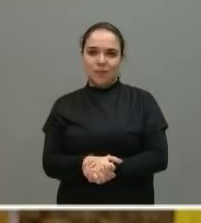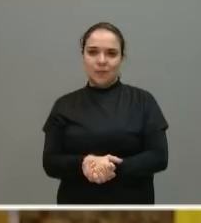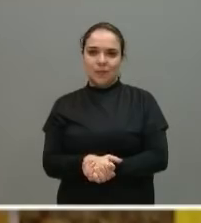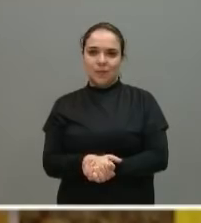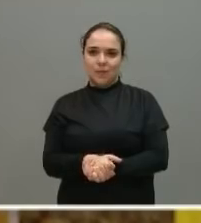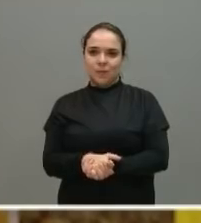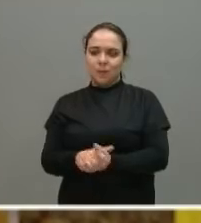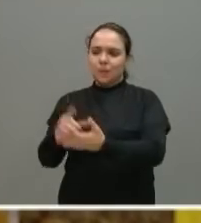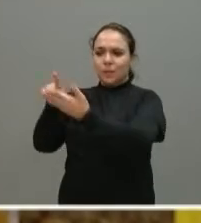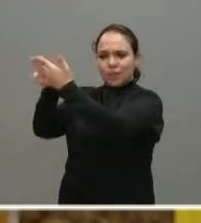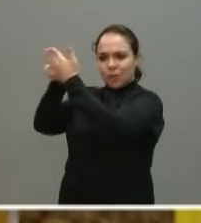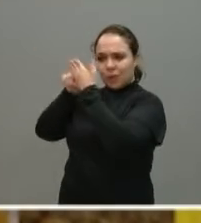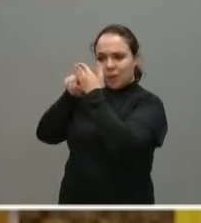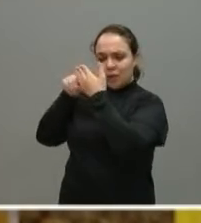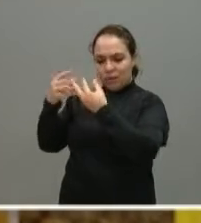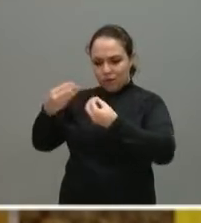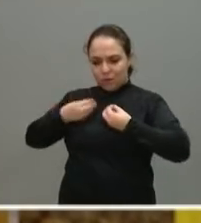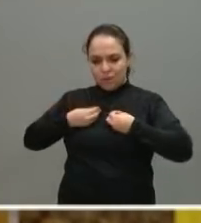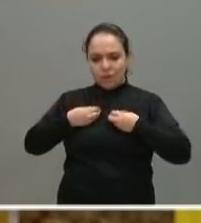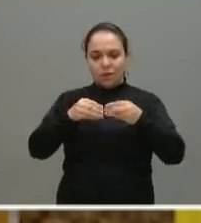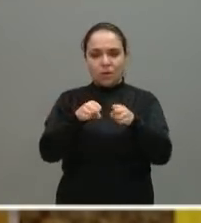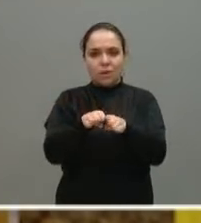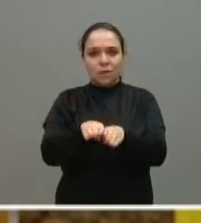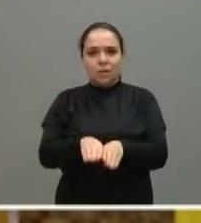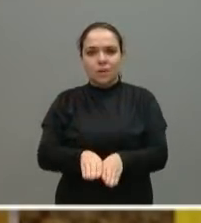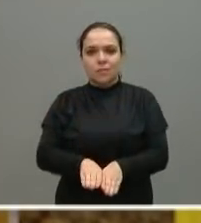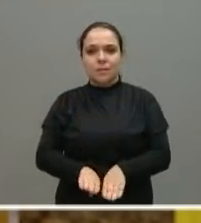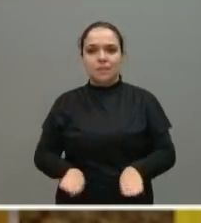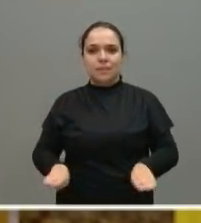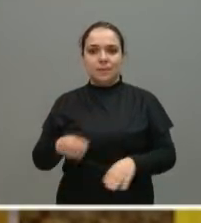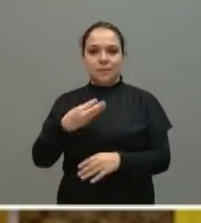me mostre o caminho da humildade.